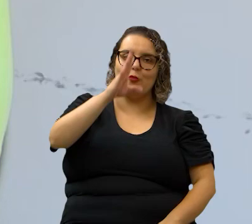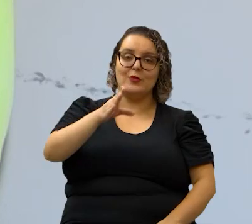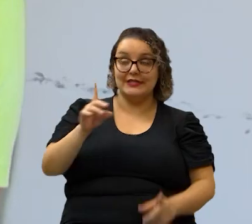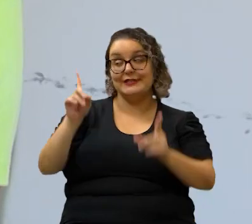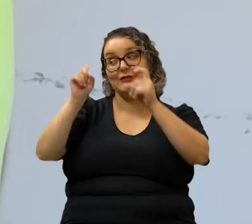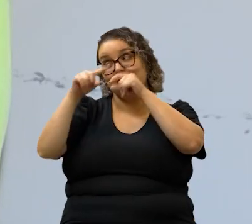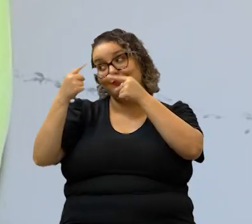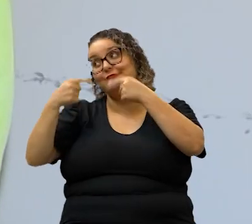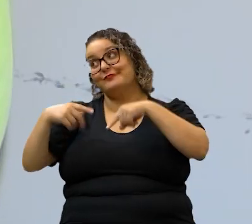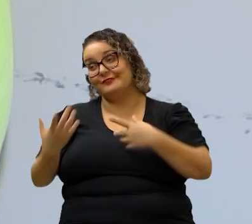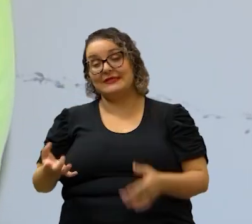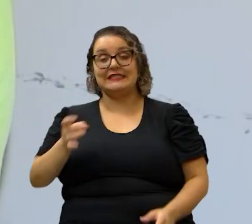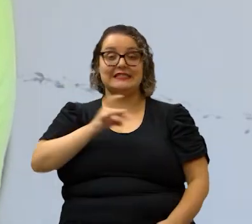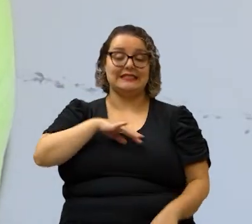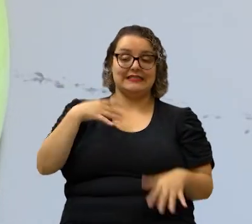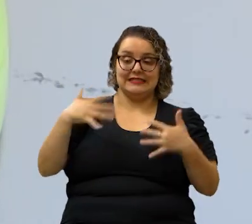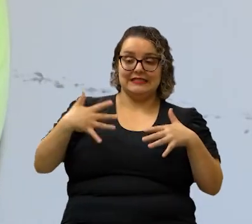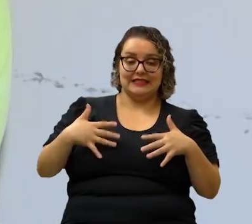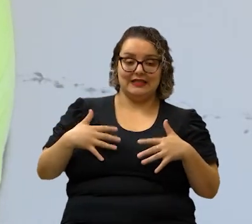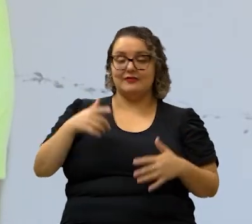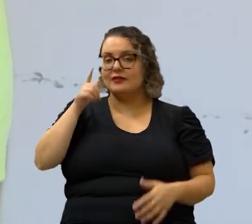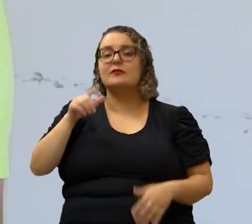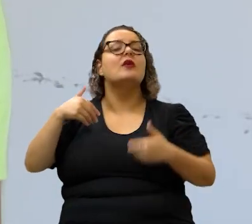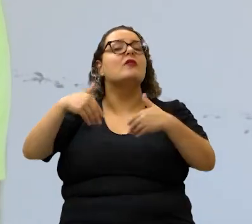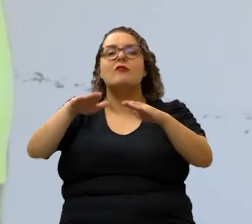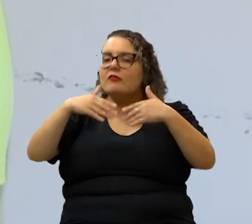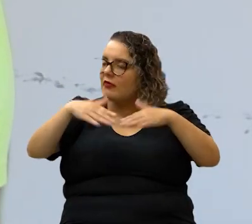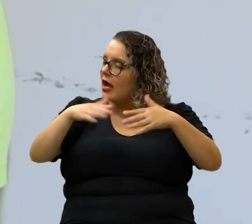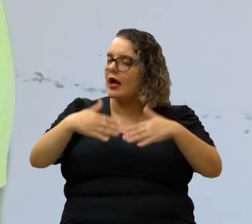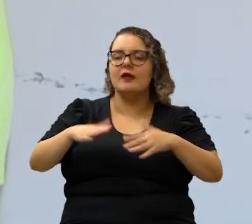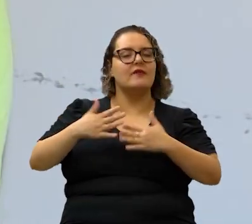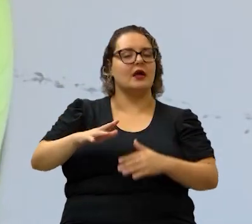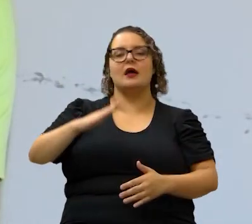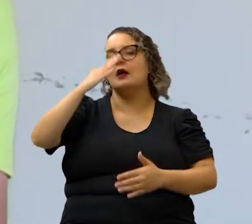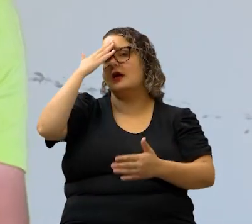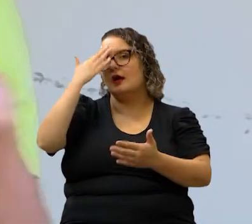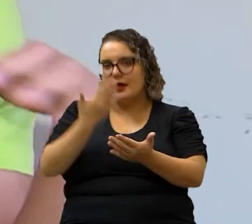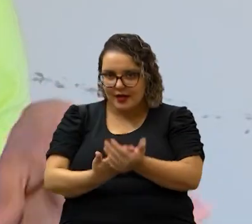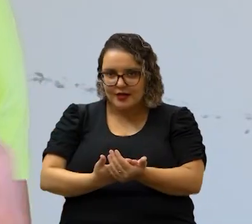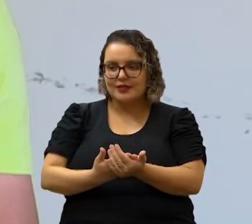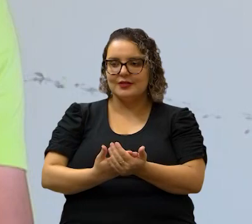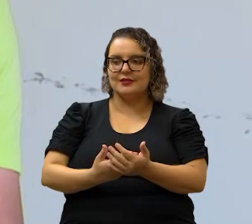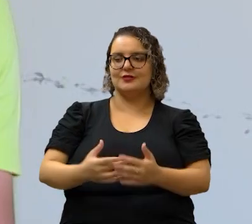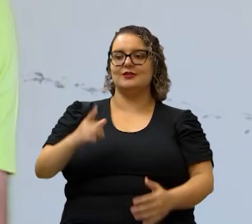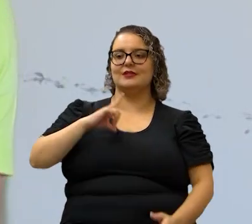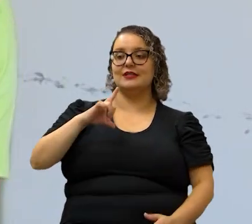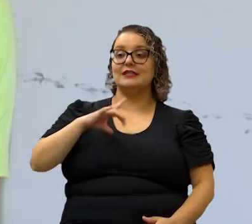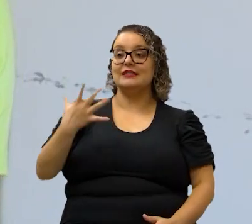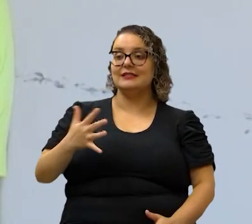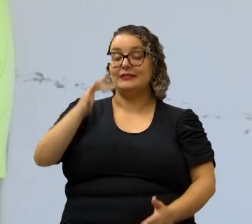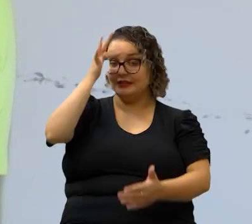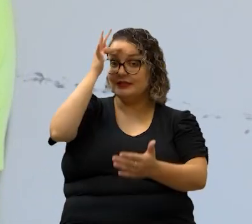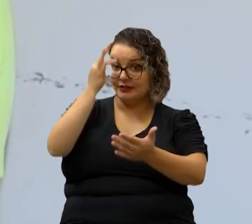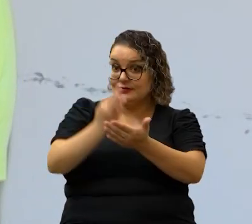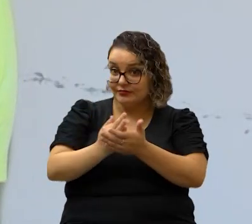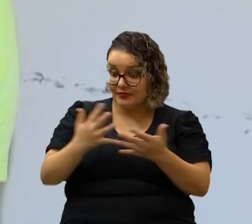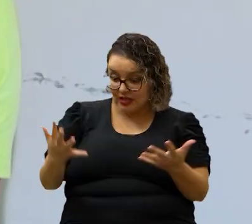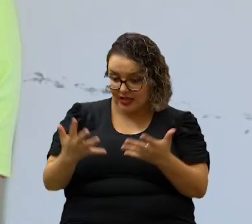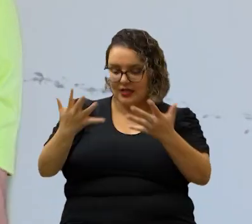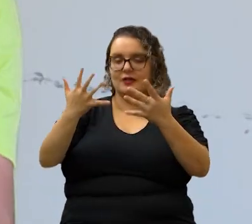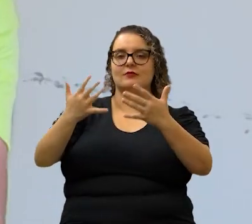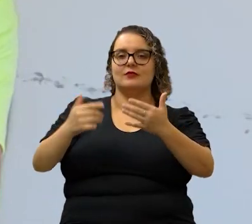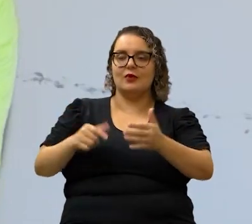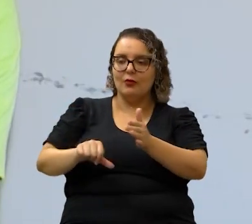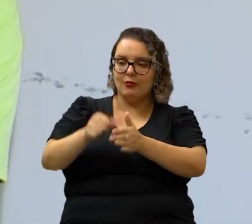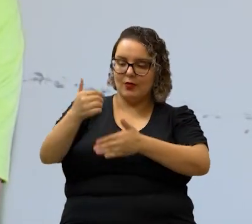principal desafio, né? Esse medo, será se vai? Não, vai com tudo, né? Creia, enfim, tem essa fé, né? Para que